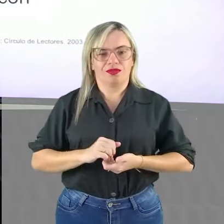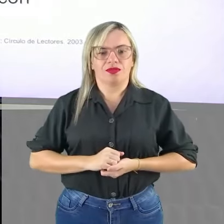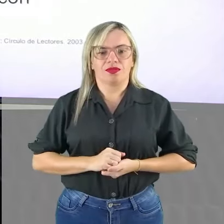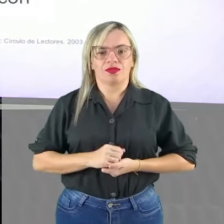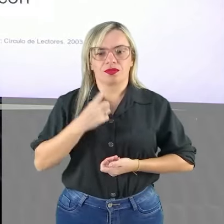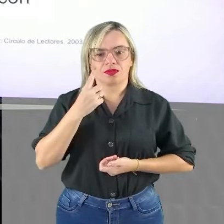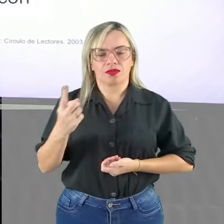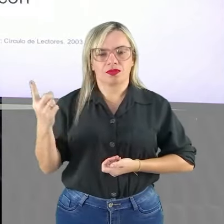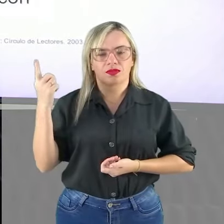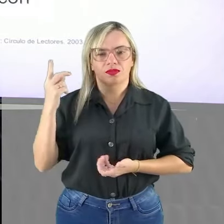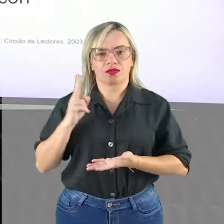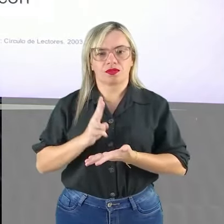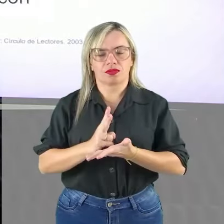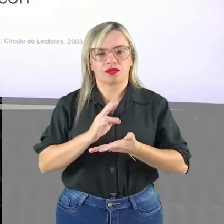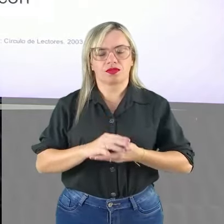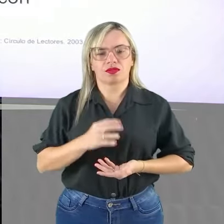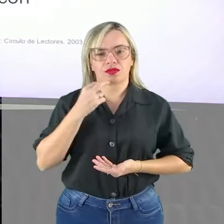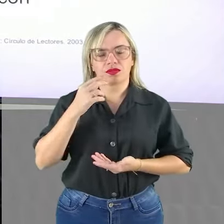L